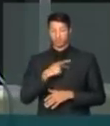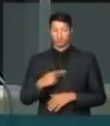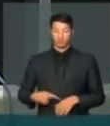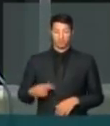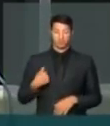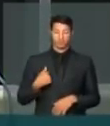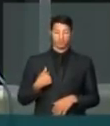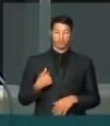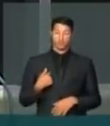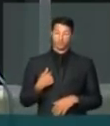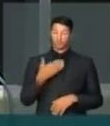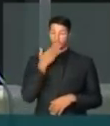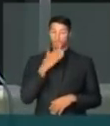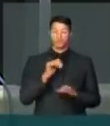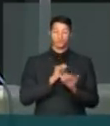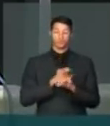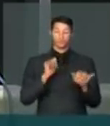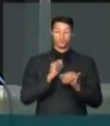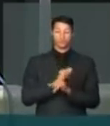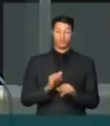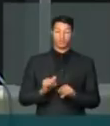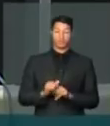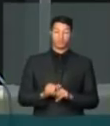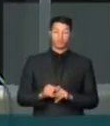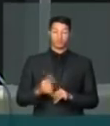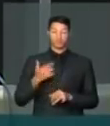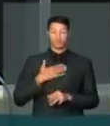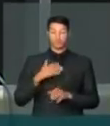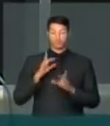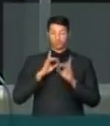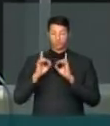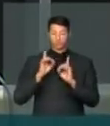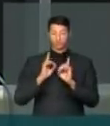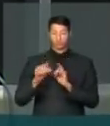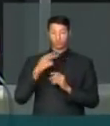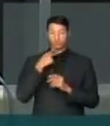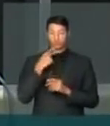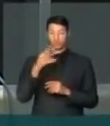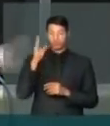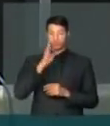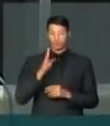eu solicito a divulgação desse meu discurso na